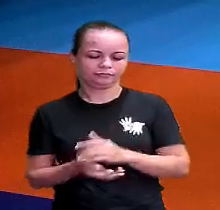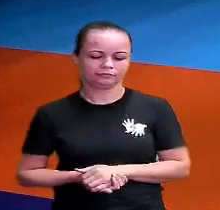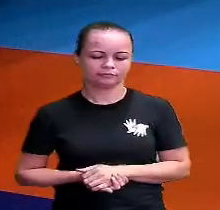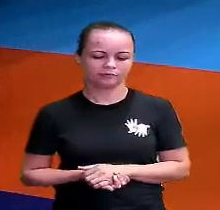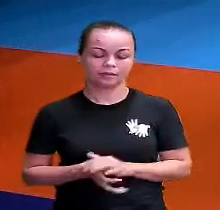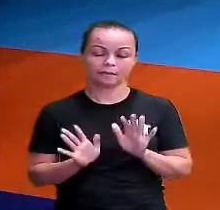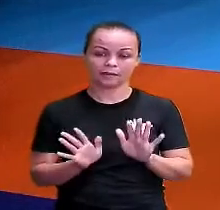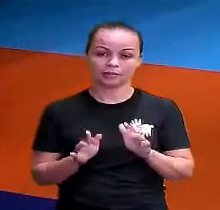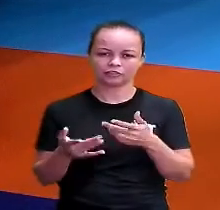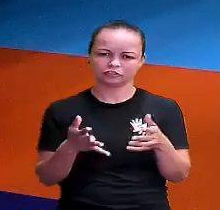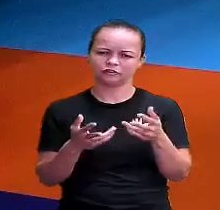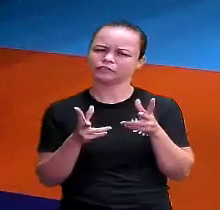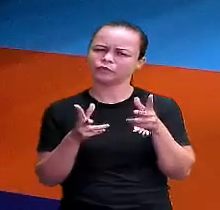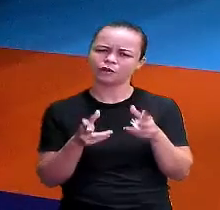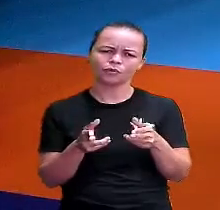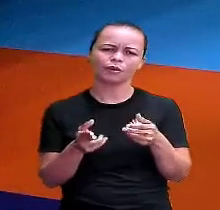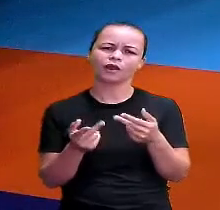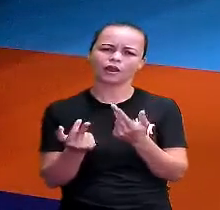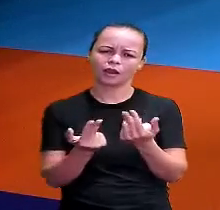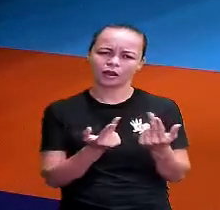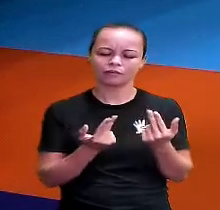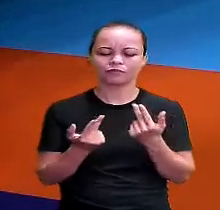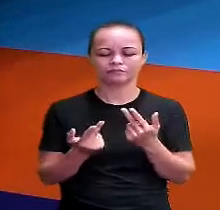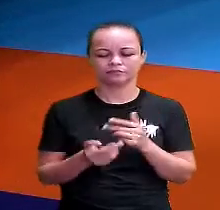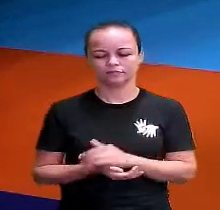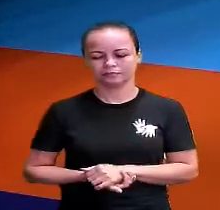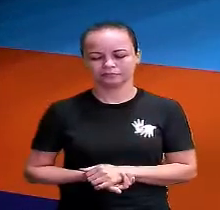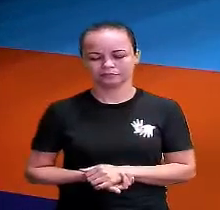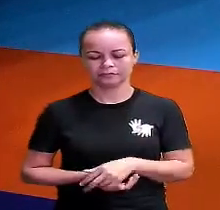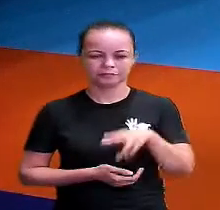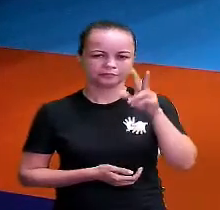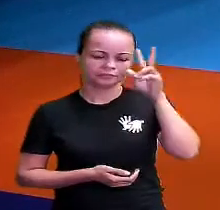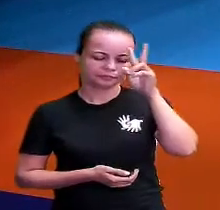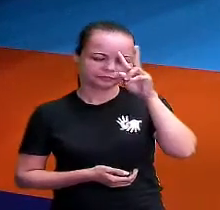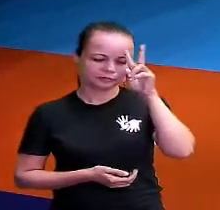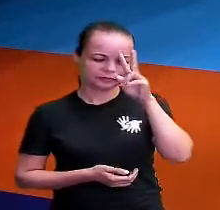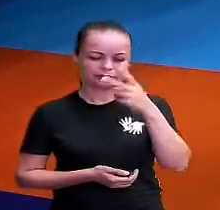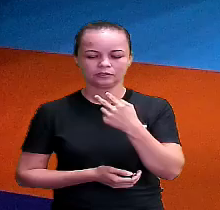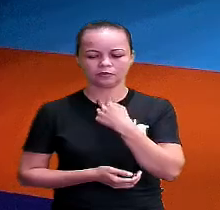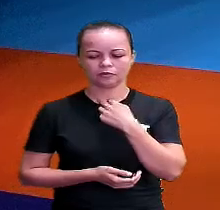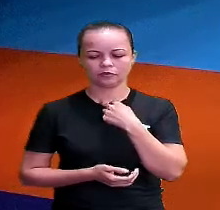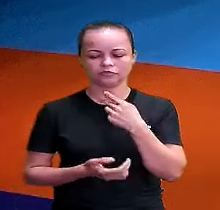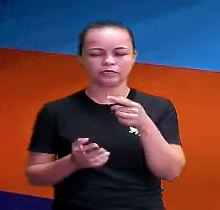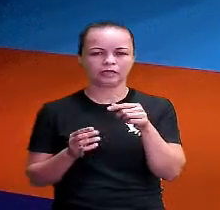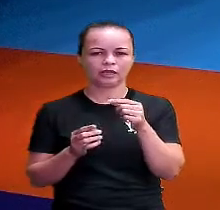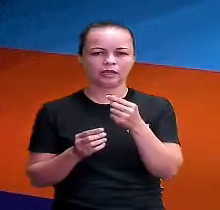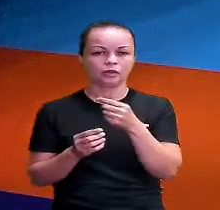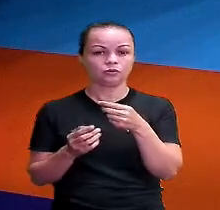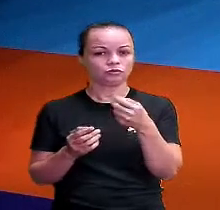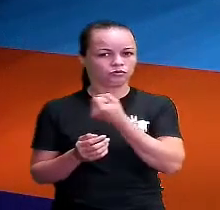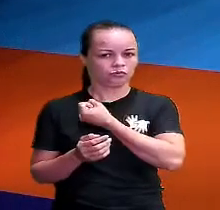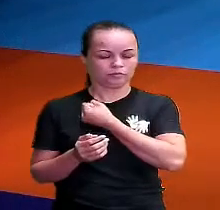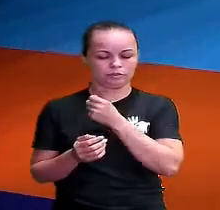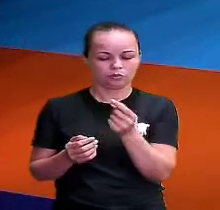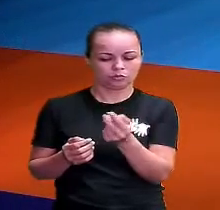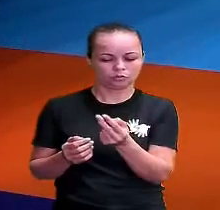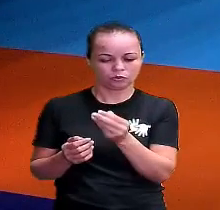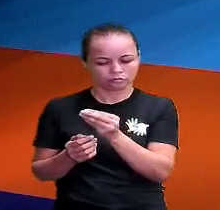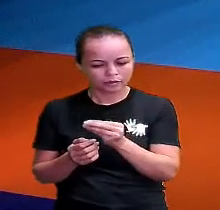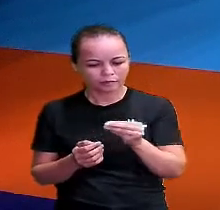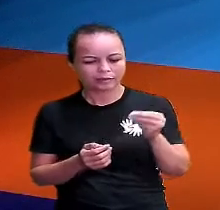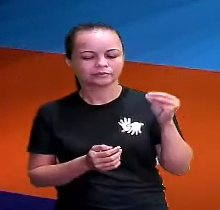a gente faz no mesmo jeitinho, tá certo? Lembra, não pode ficar 2 números em cada ordem, então eu